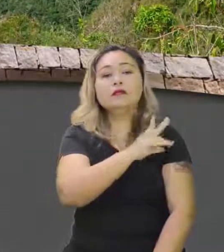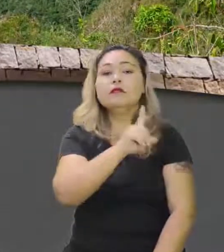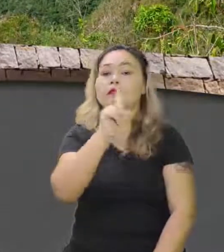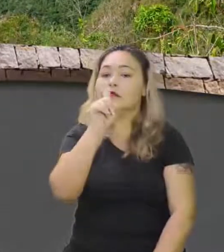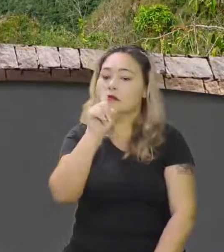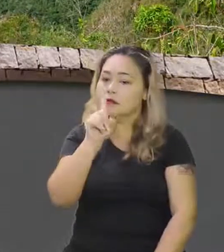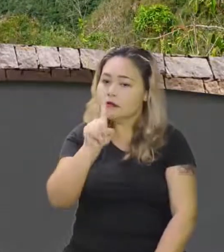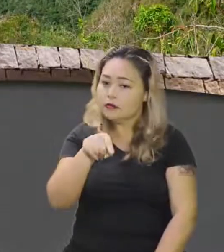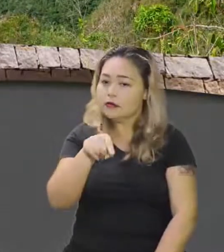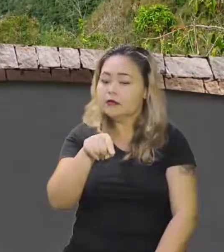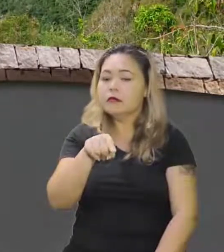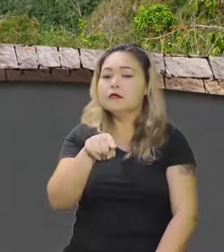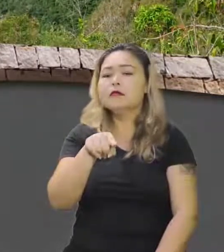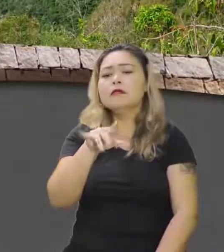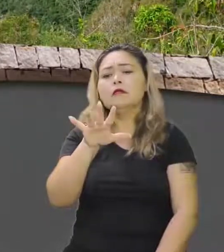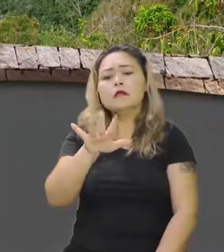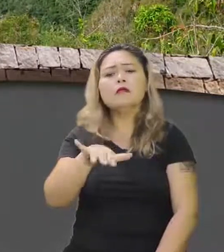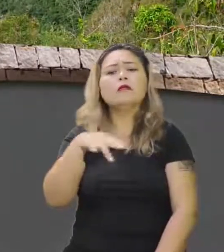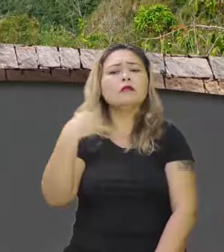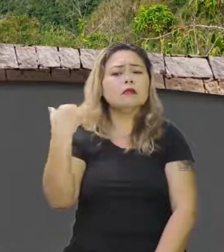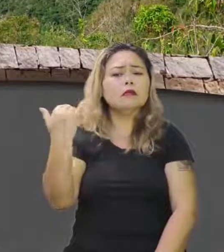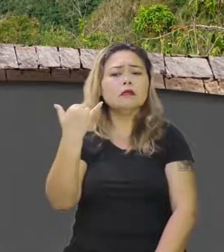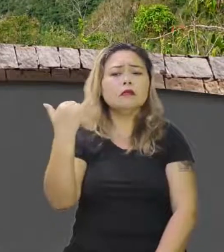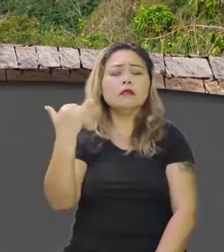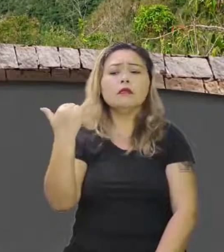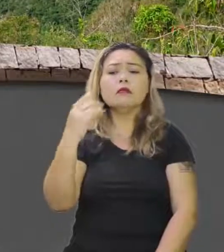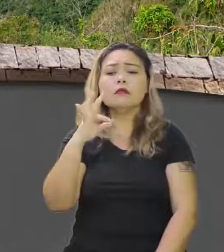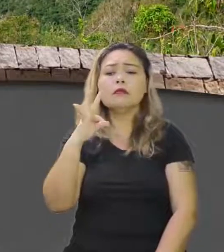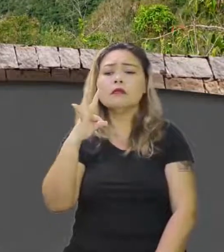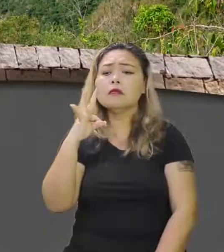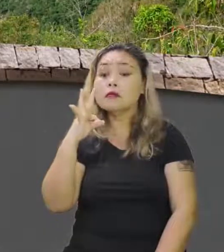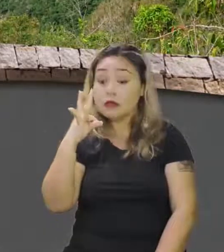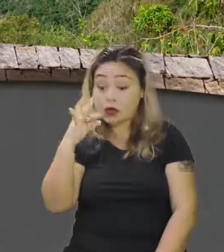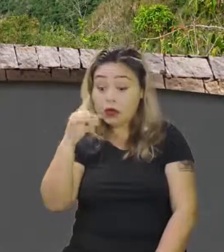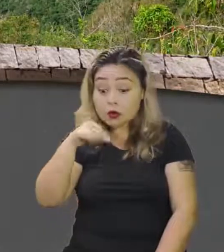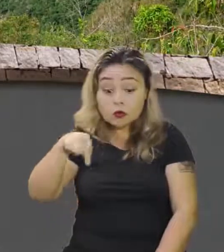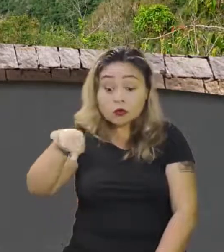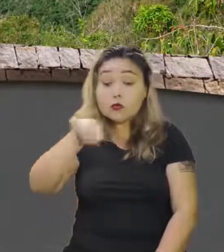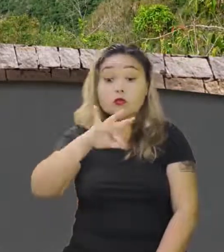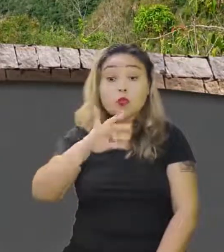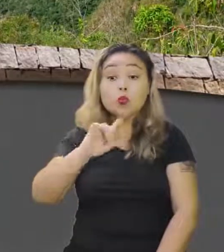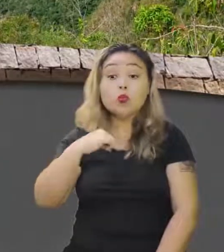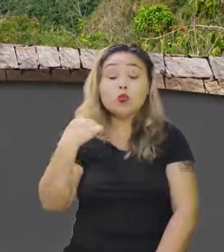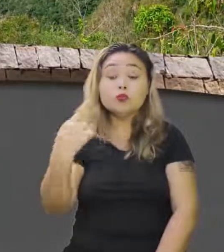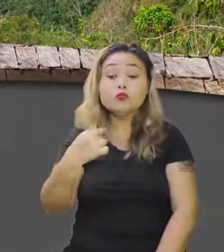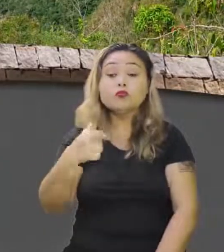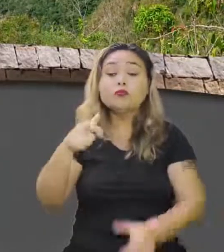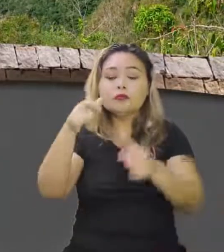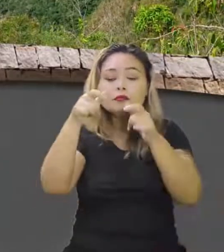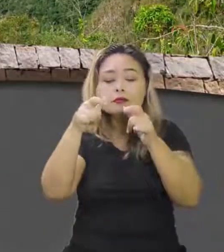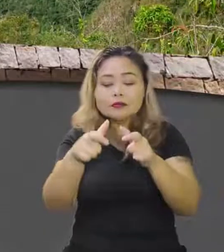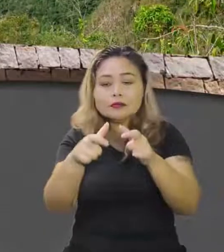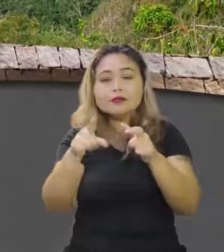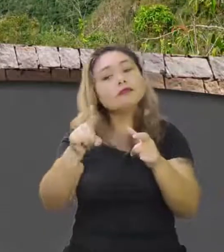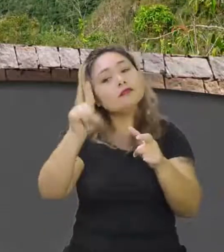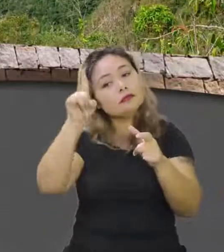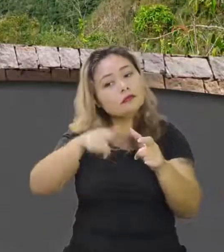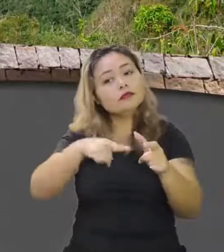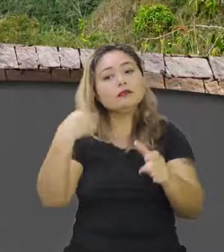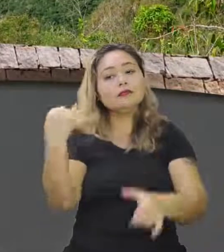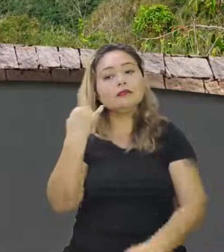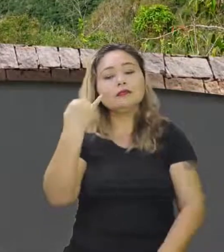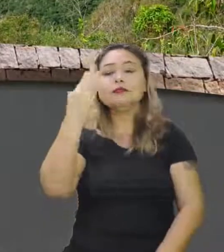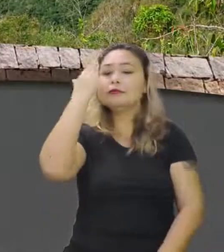é algo muito importante, que é o nosso lugar. Conhecer a história disso é muito